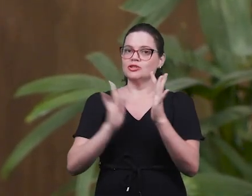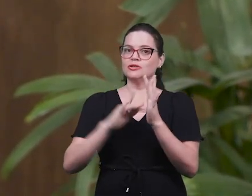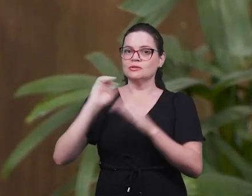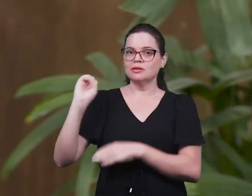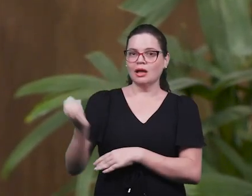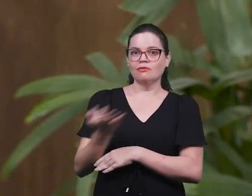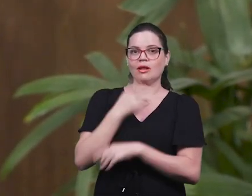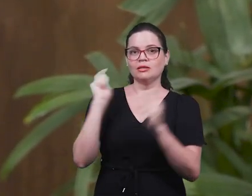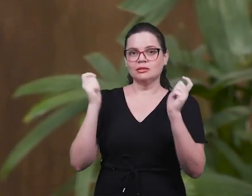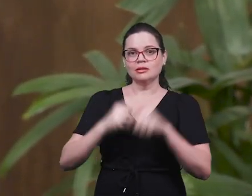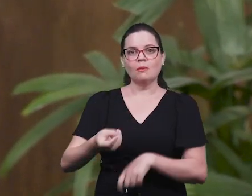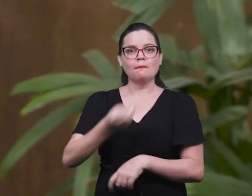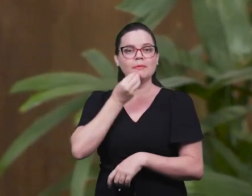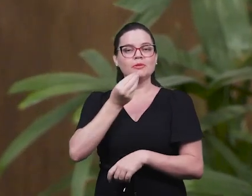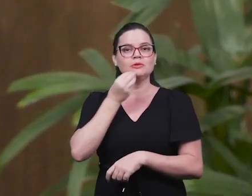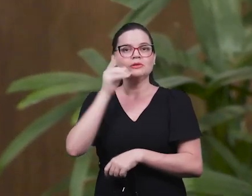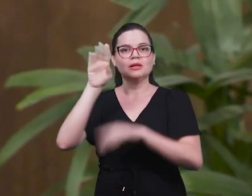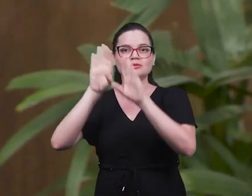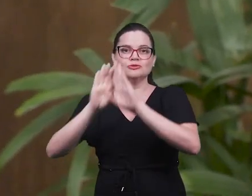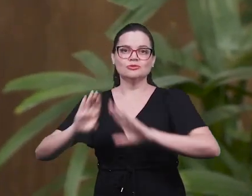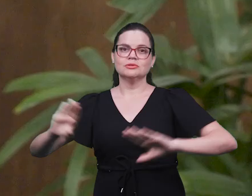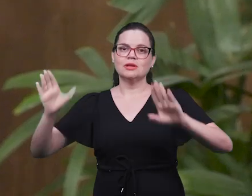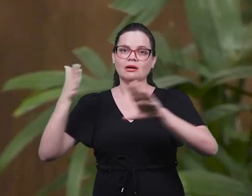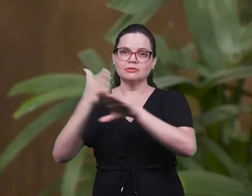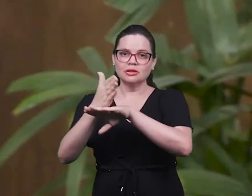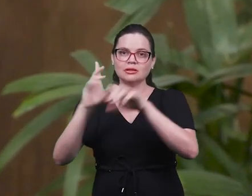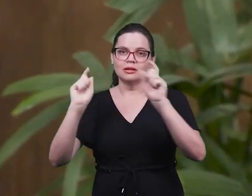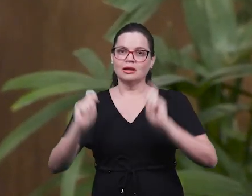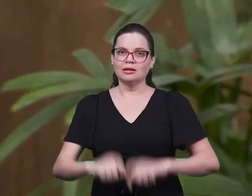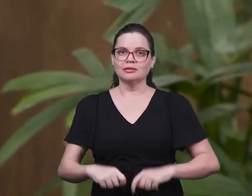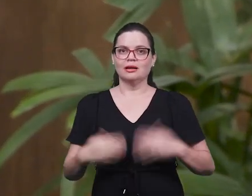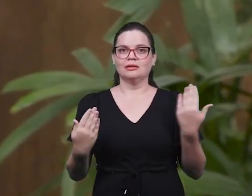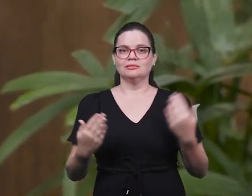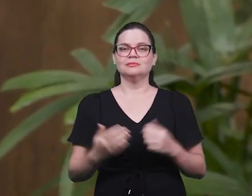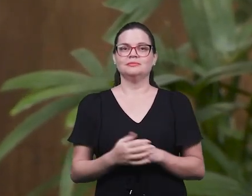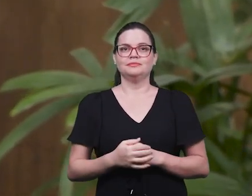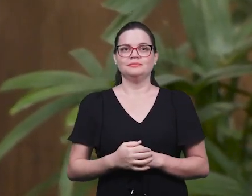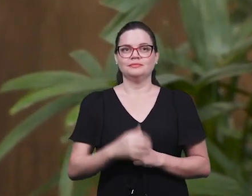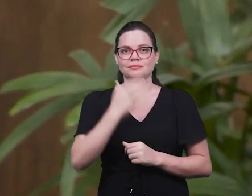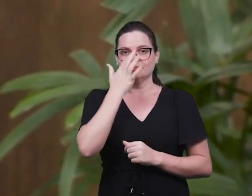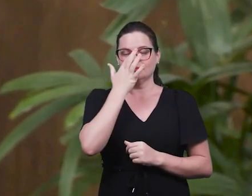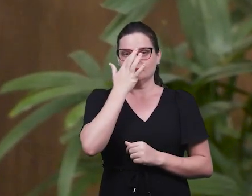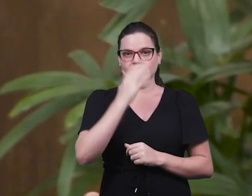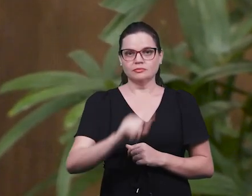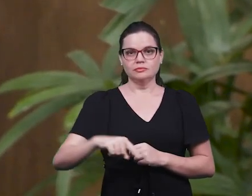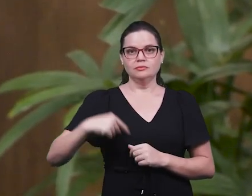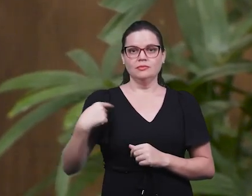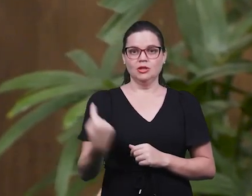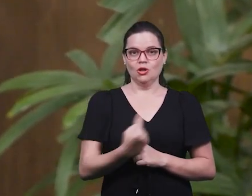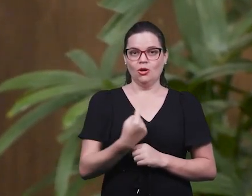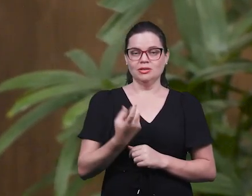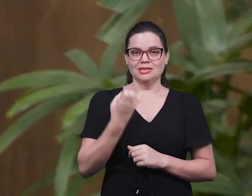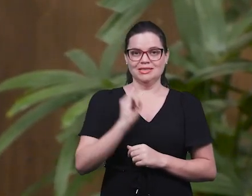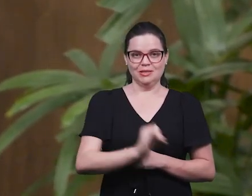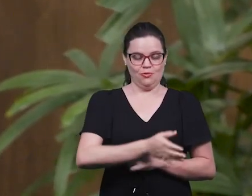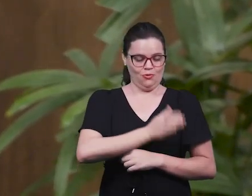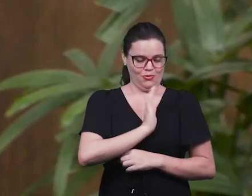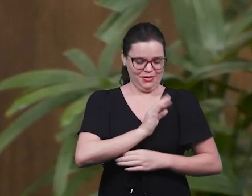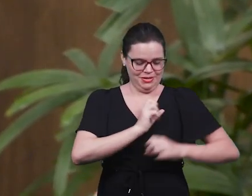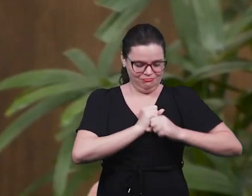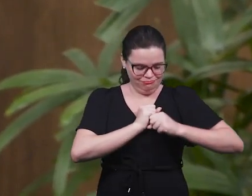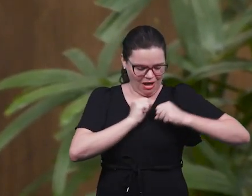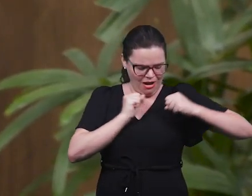da eternidade. Então, o maior acerto, por outro lado, é quando o homem abre o coração e recebe a